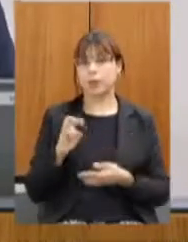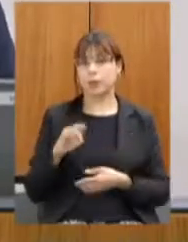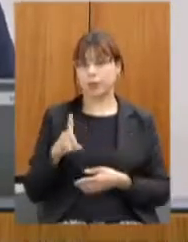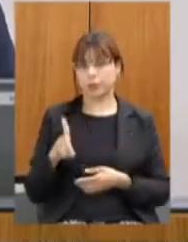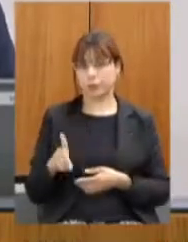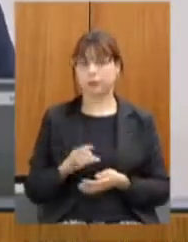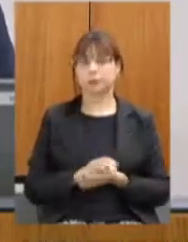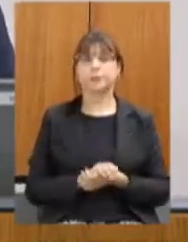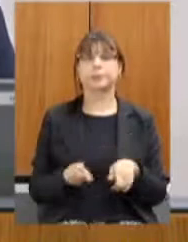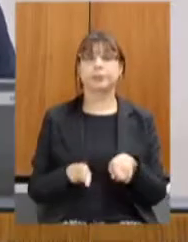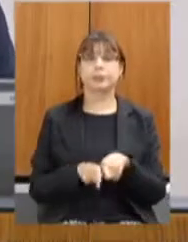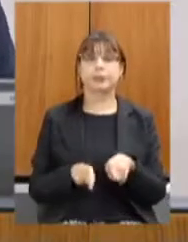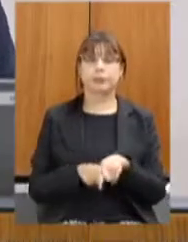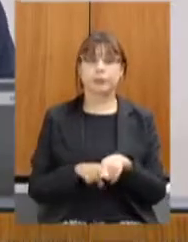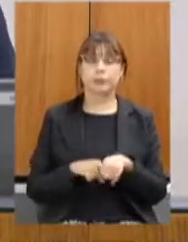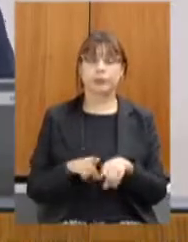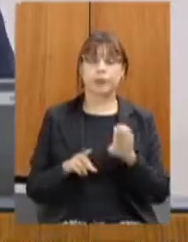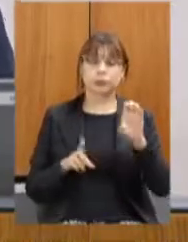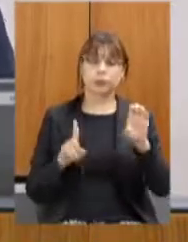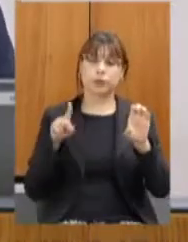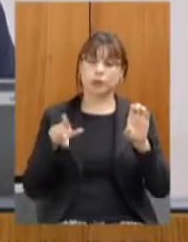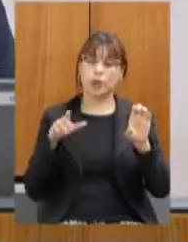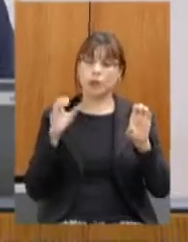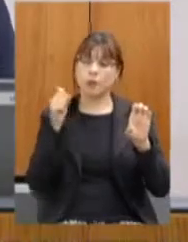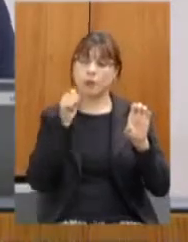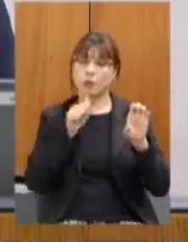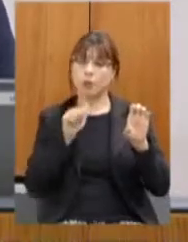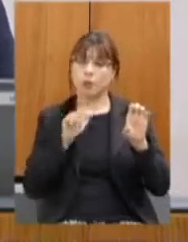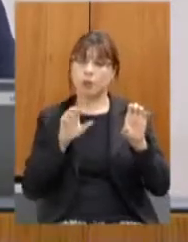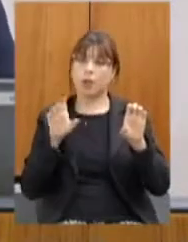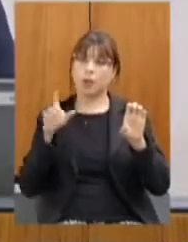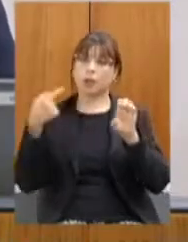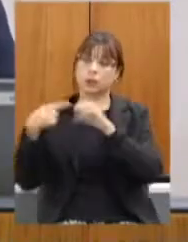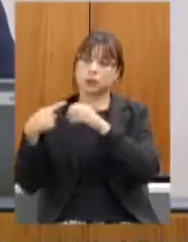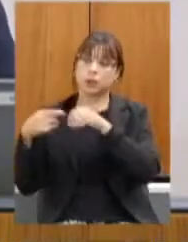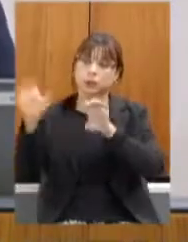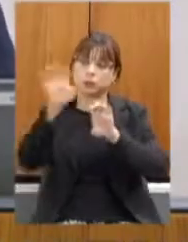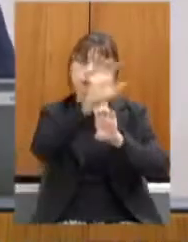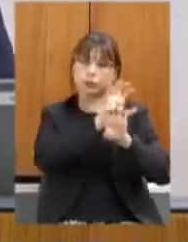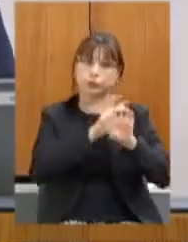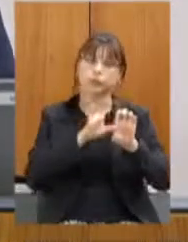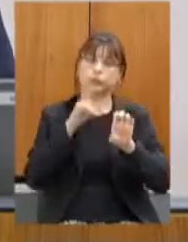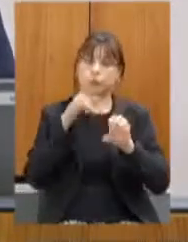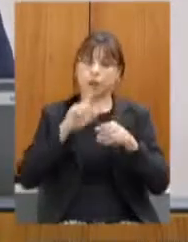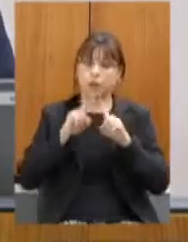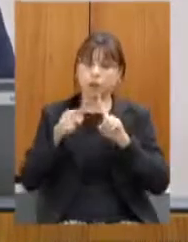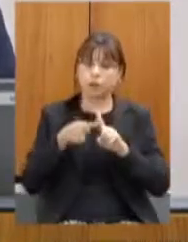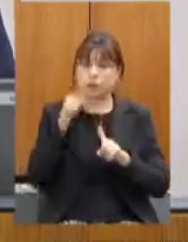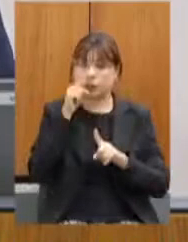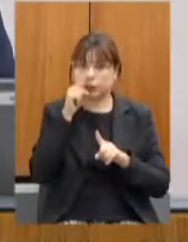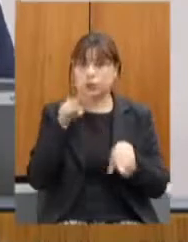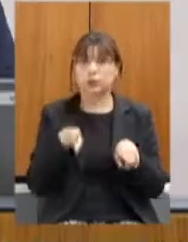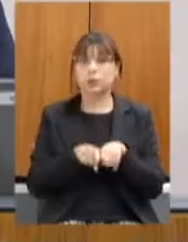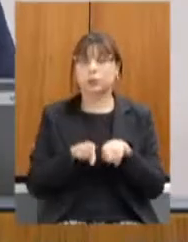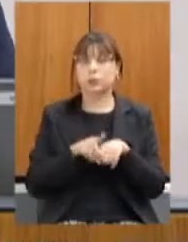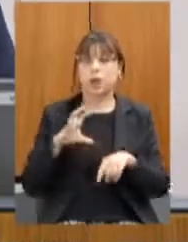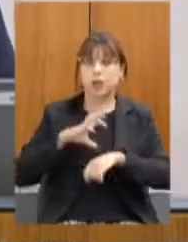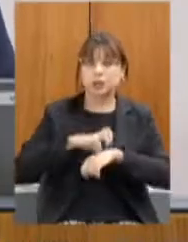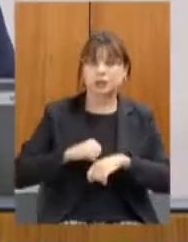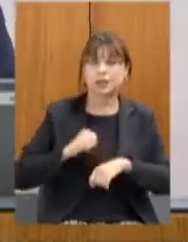macrorregional no atendimento às gestantes de alto risco vítimas de mordeduras graves de cães e gatos